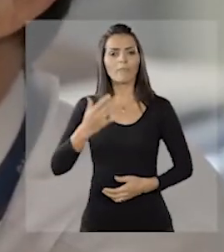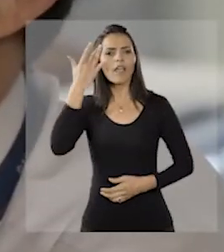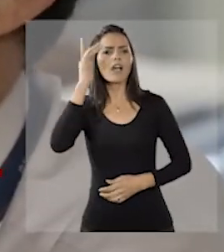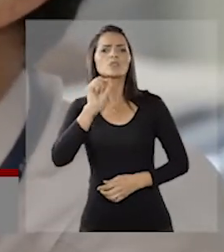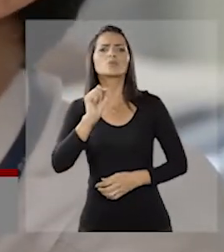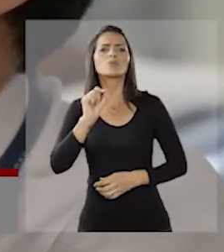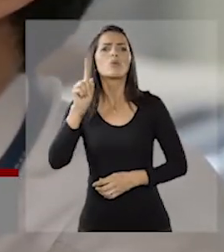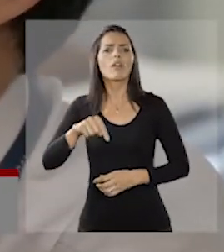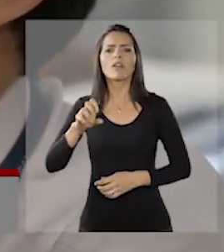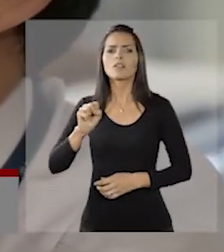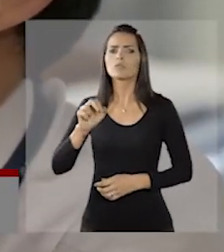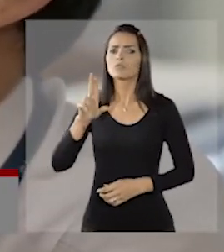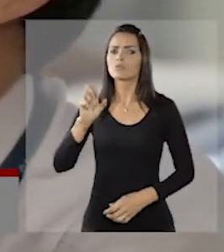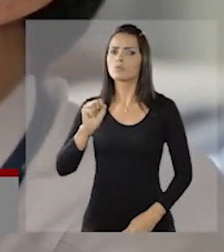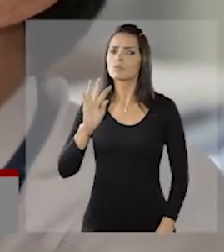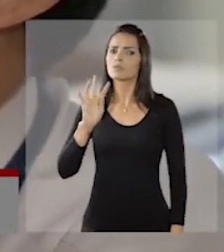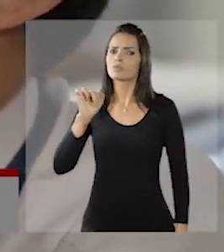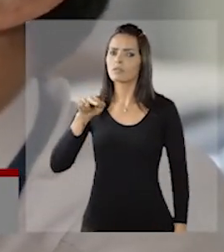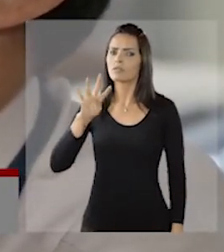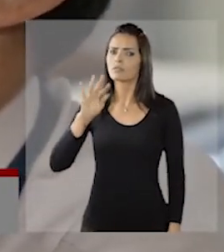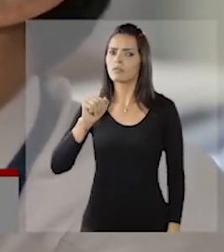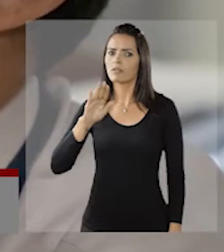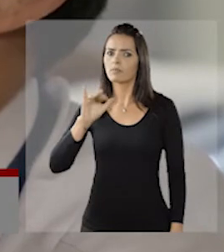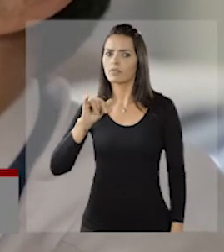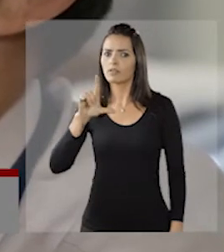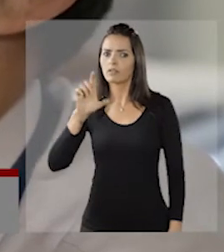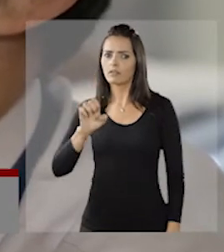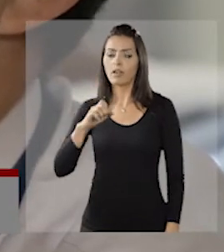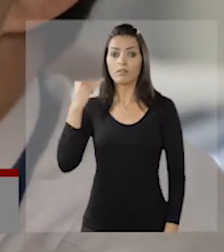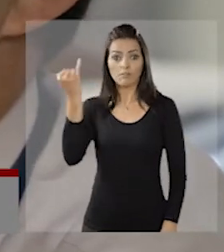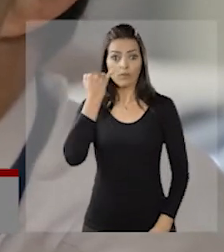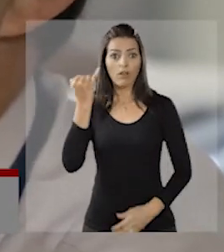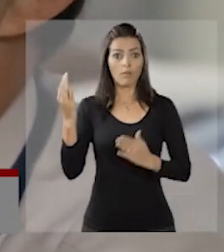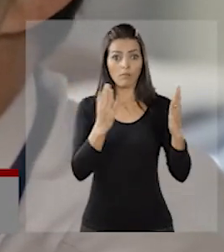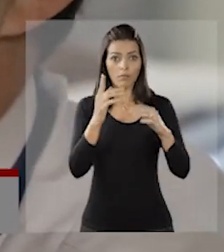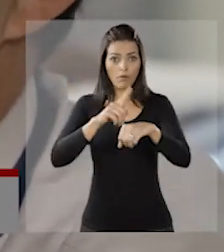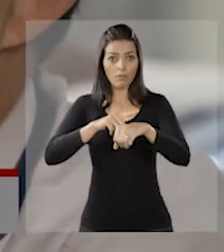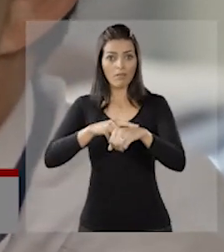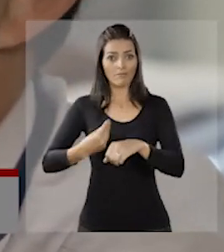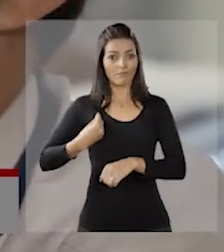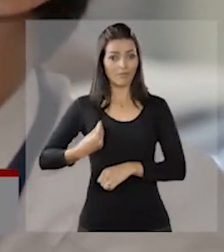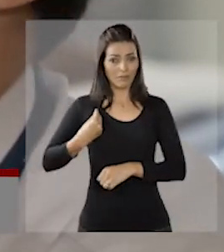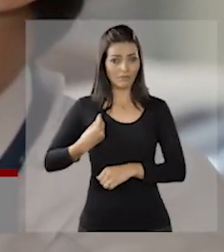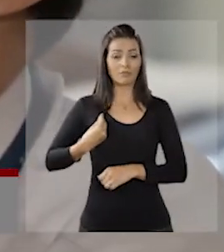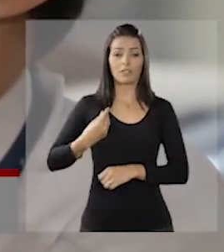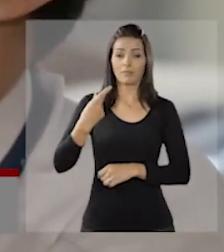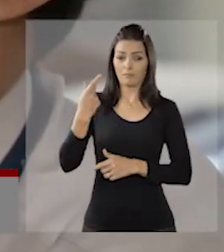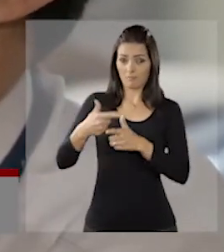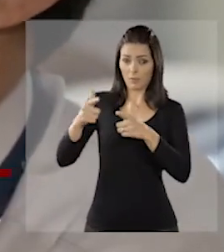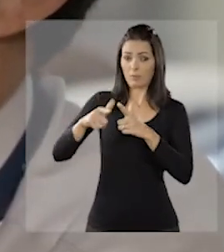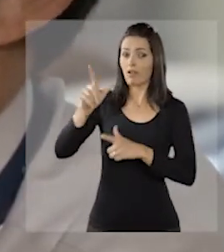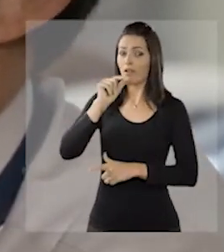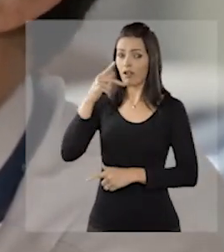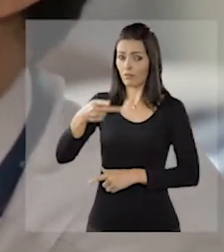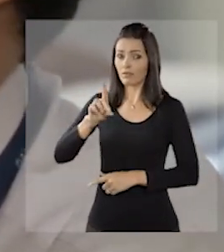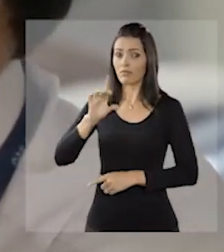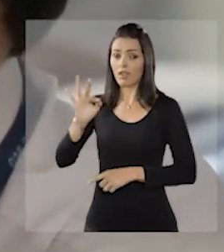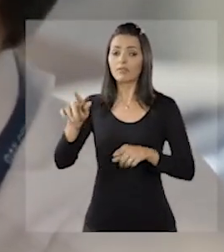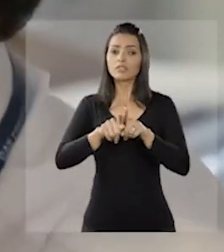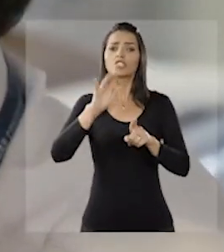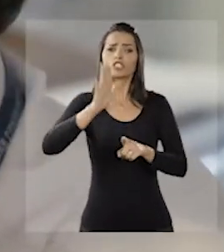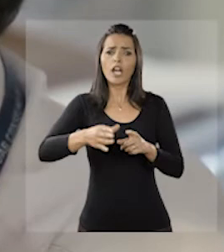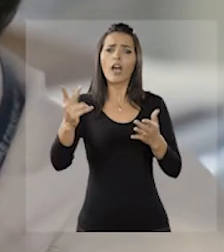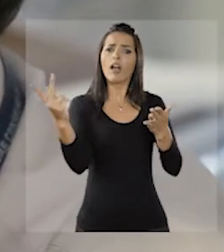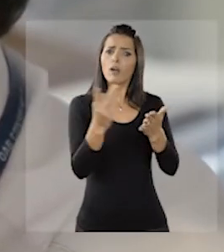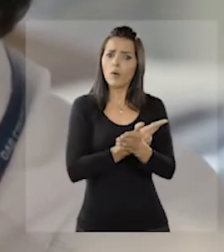tema da maior atualidade, né? Considerando a crise hídrica pela qual vive o Distrito Federal. Crise essa que também foi